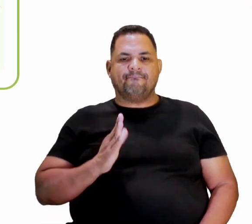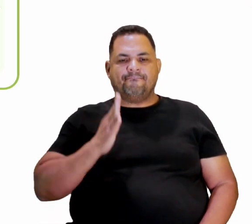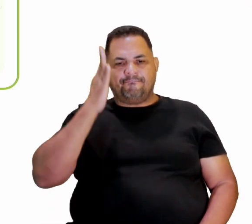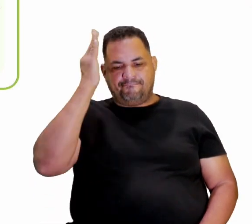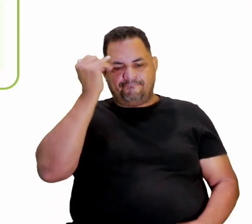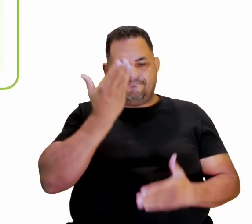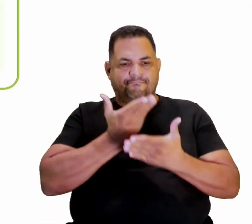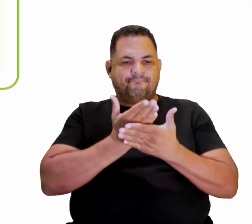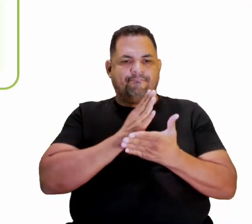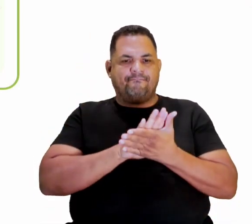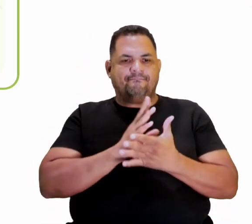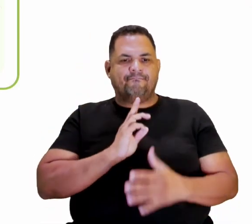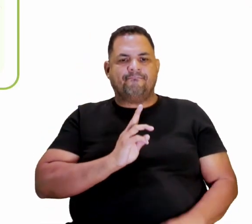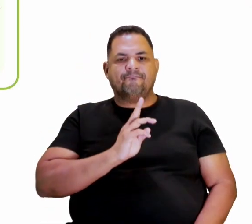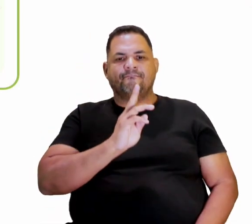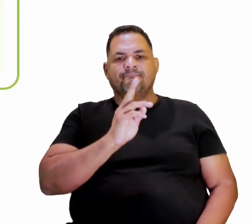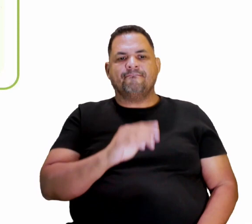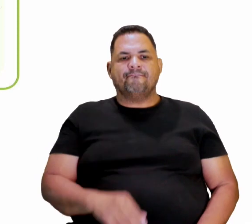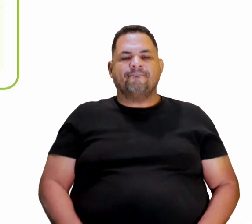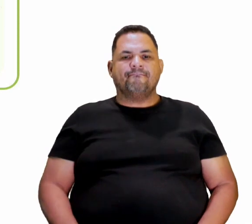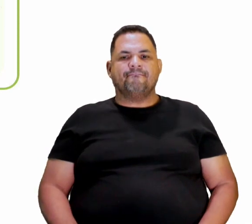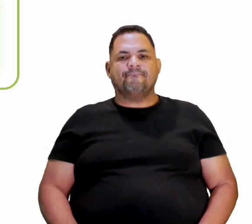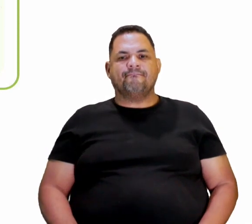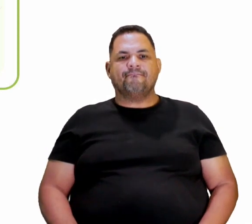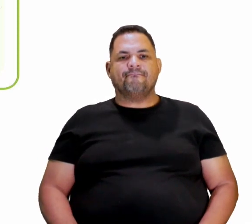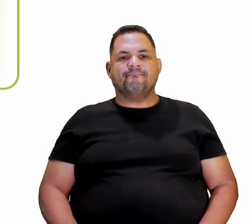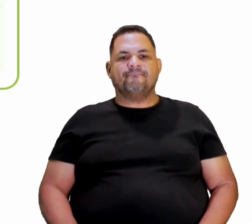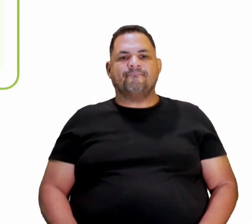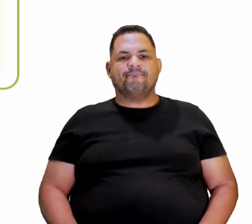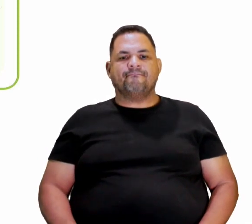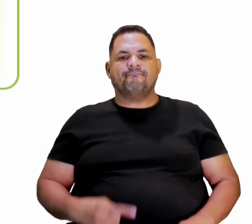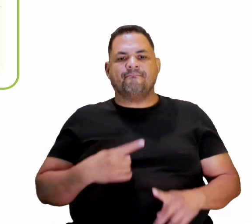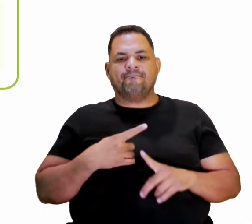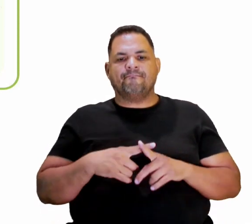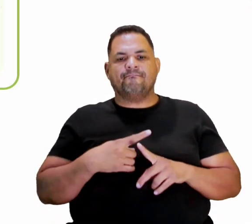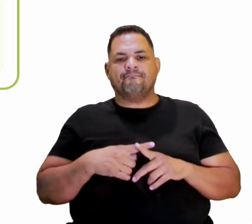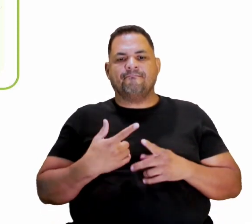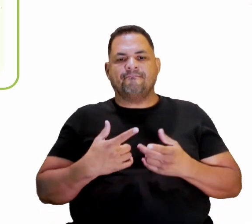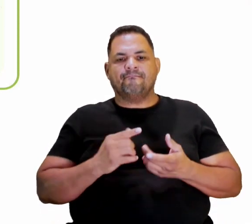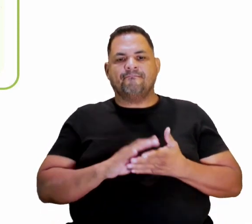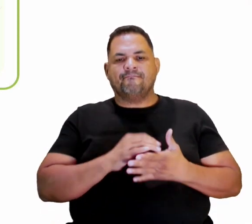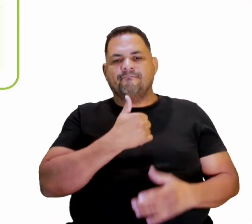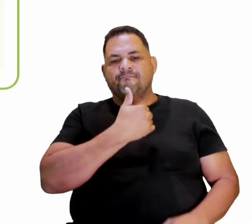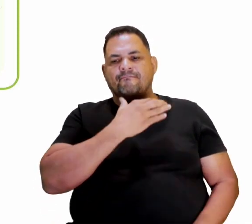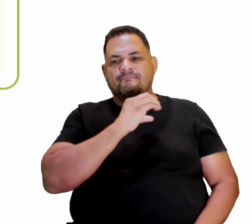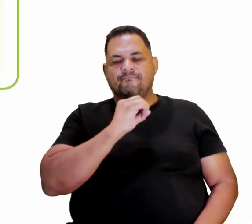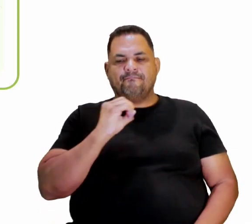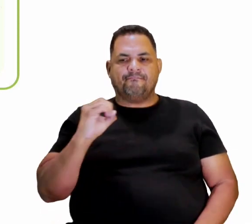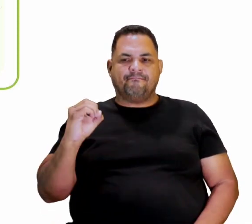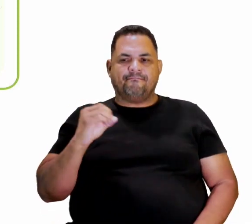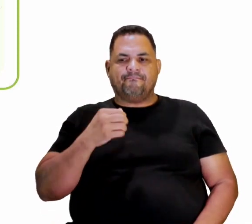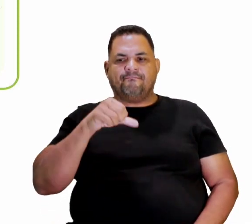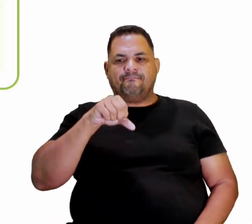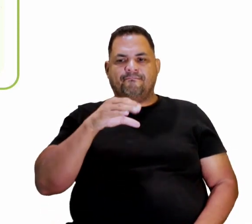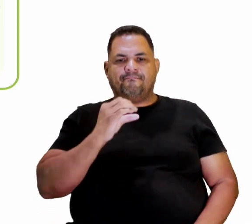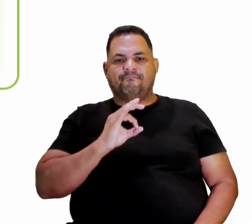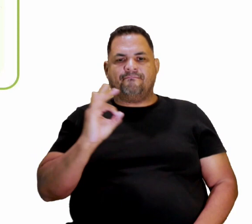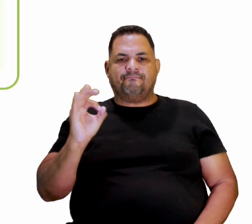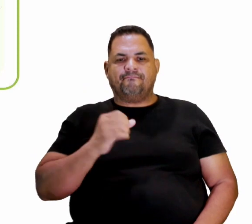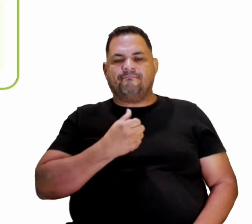tradução, já sabe a questão. Se o always está aqui, é porque, assim, é de 100%,